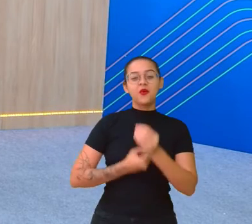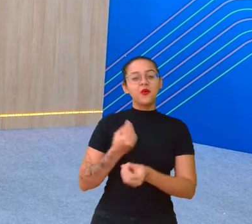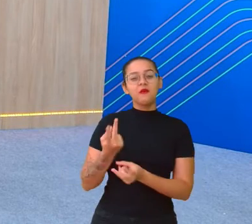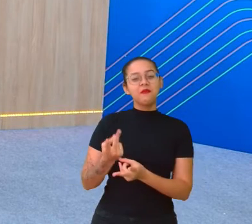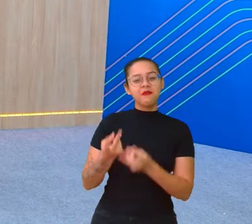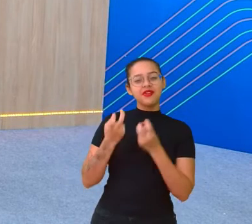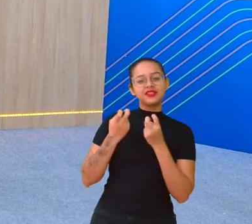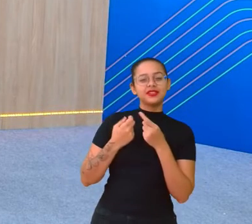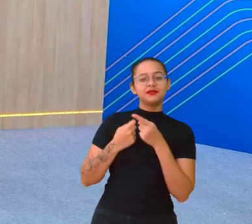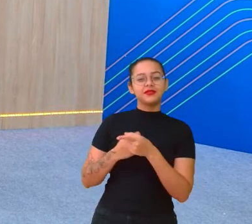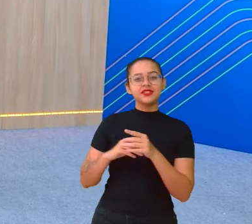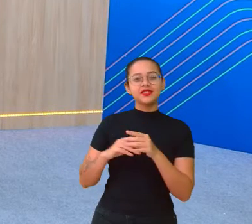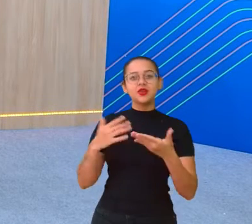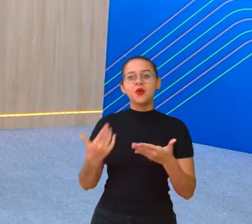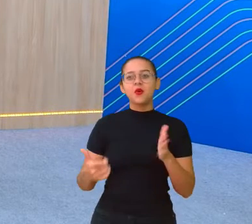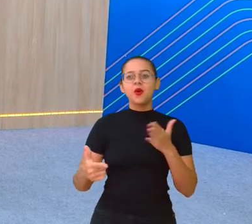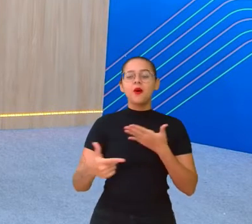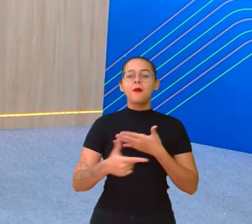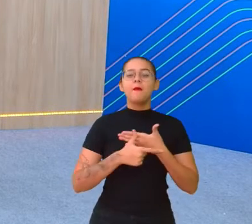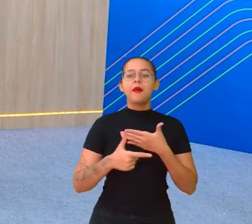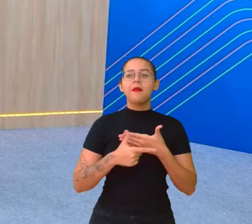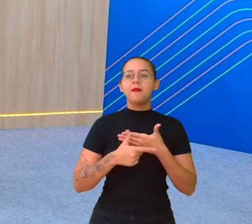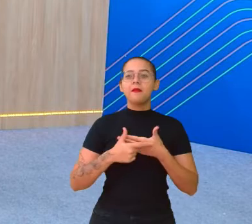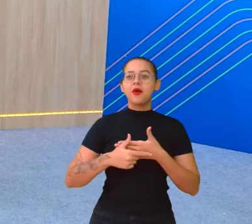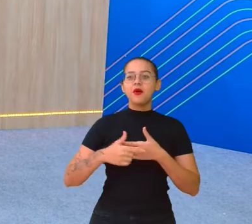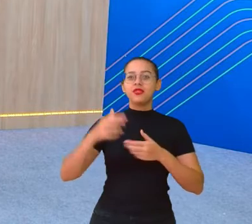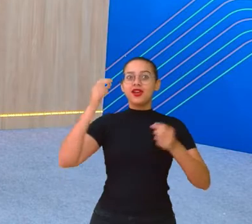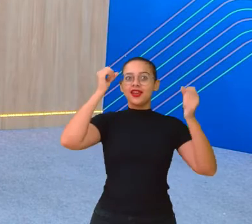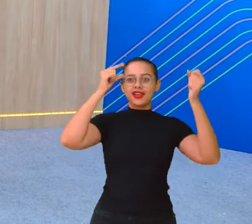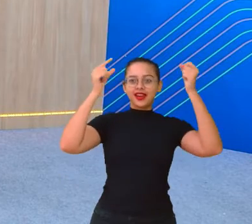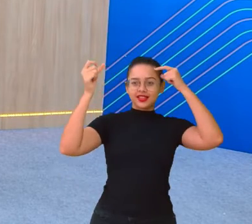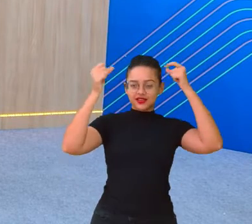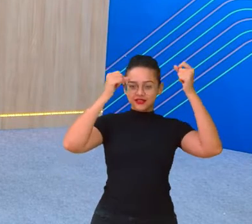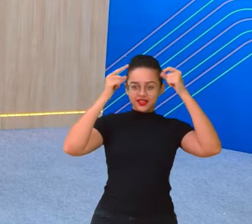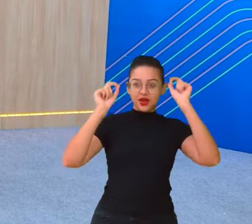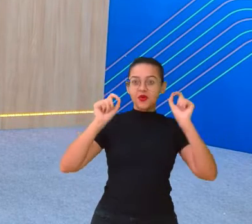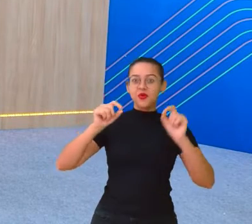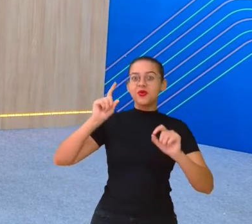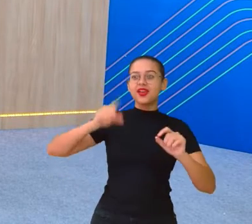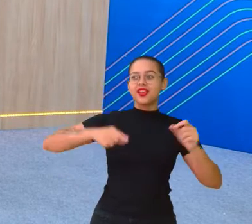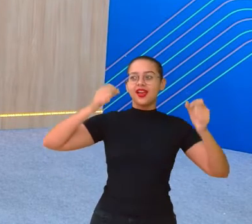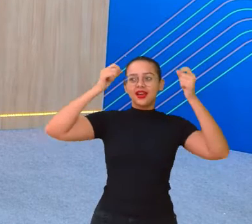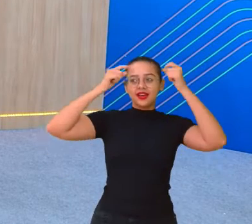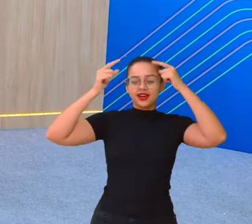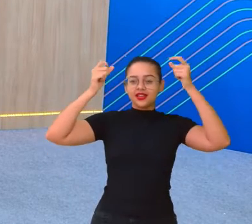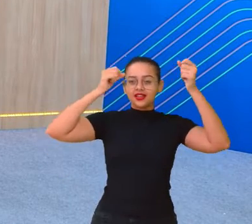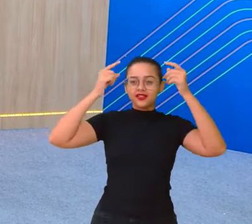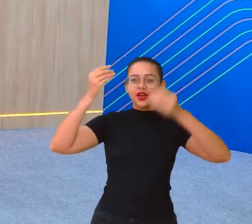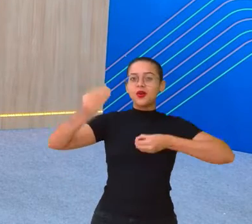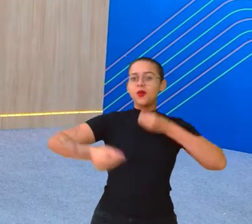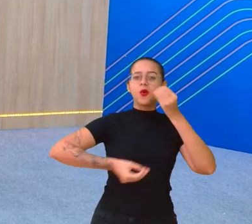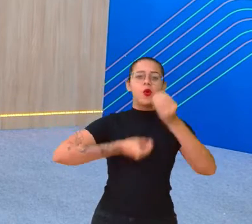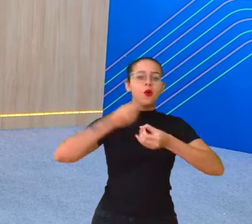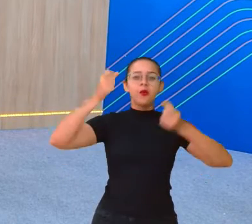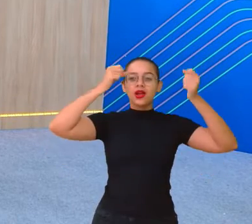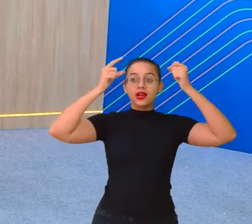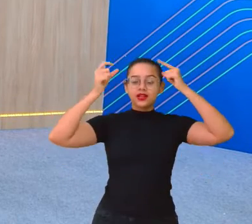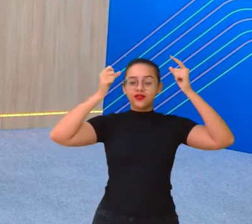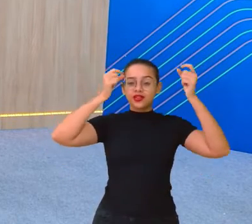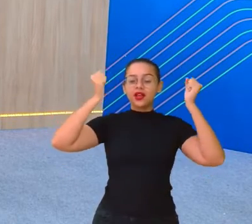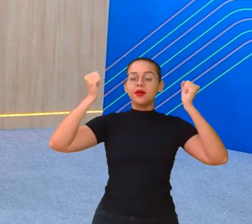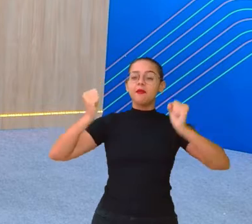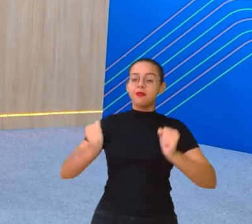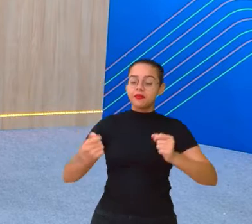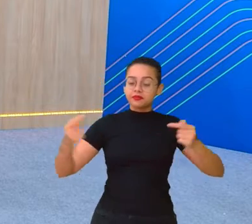isso, né, de qual o papel da criatividade nisso, né? O que é a criatividade? Como a criatividade pode